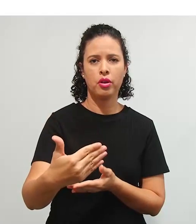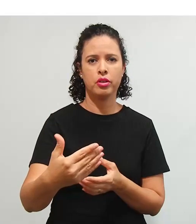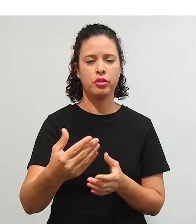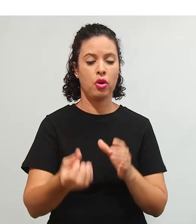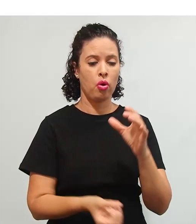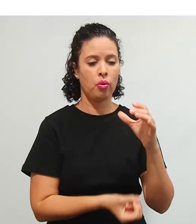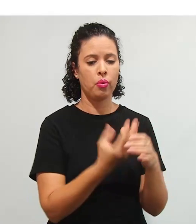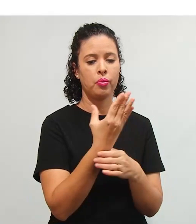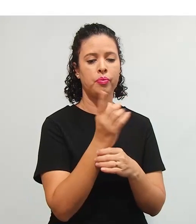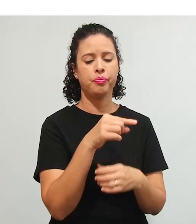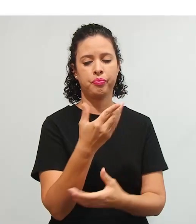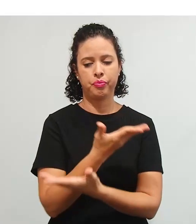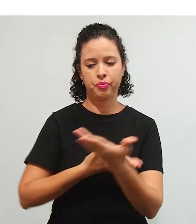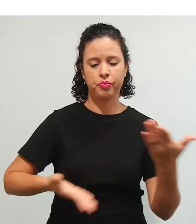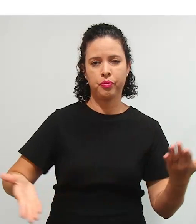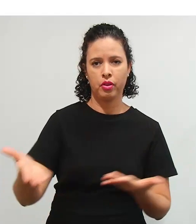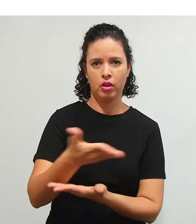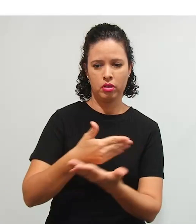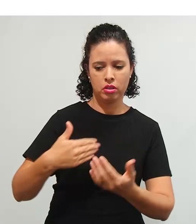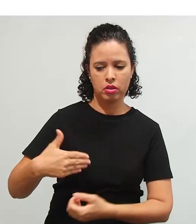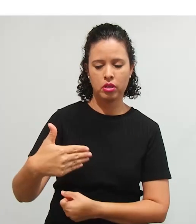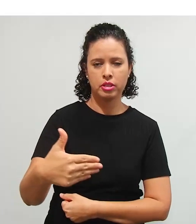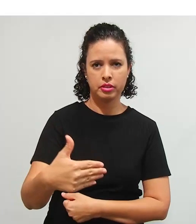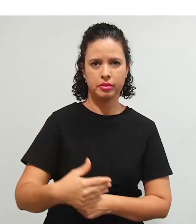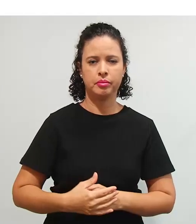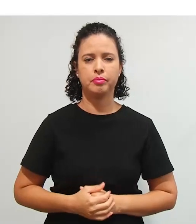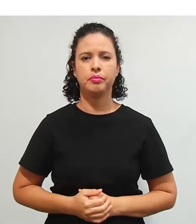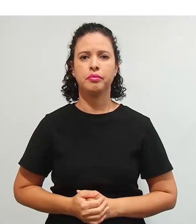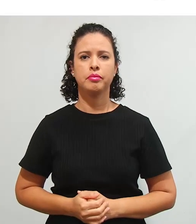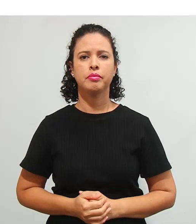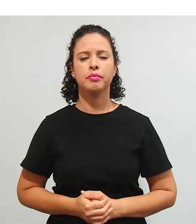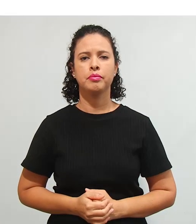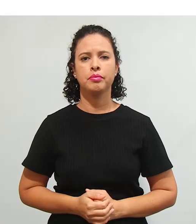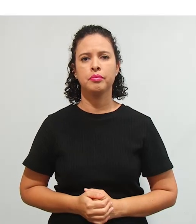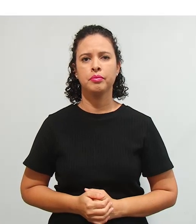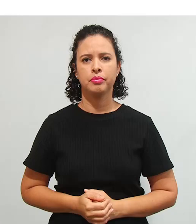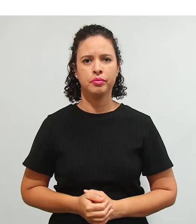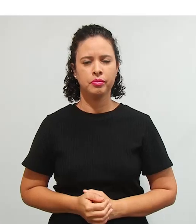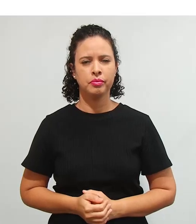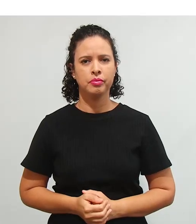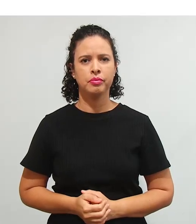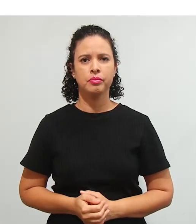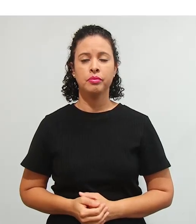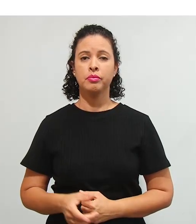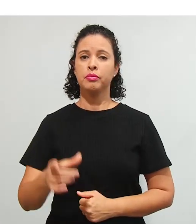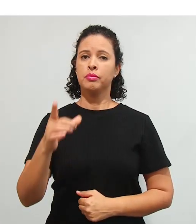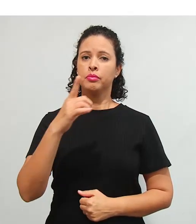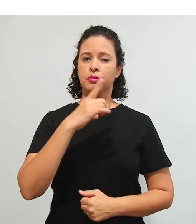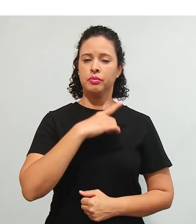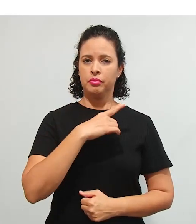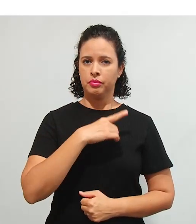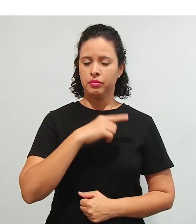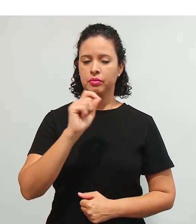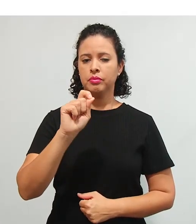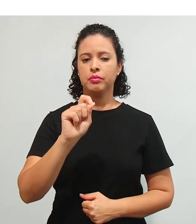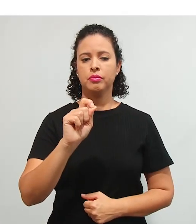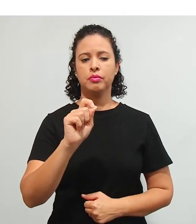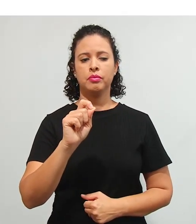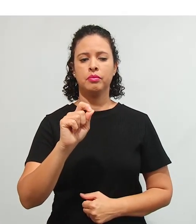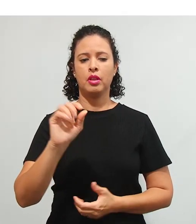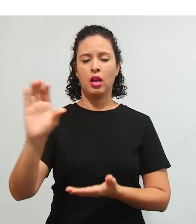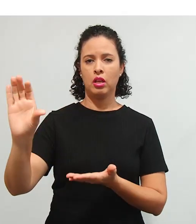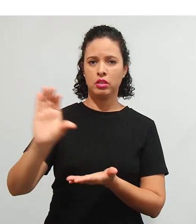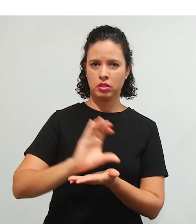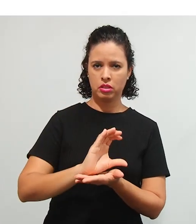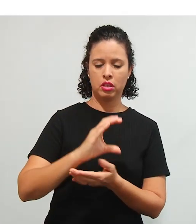como transferências correntes, ok? Bom, aí nós temos as